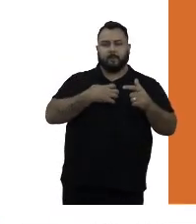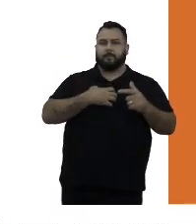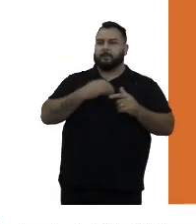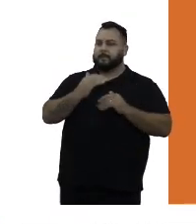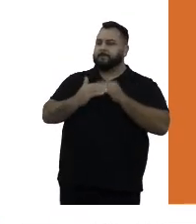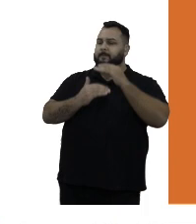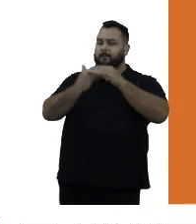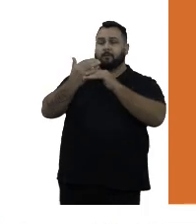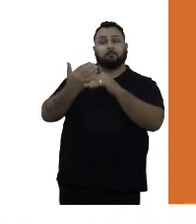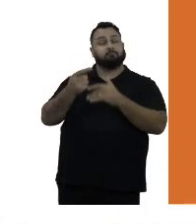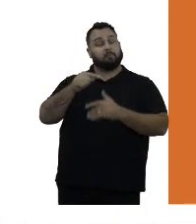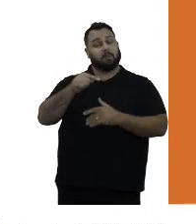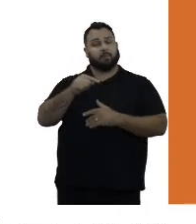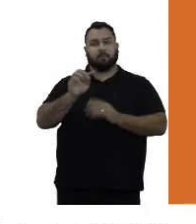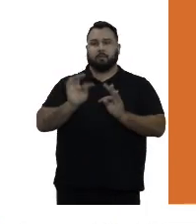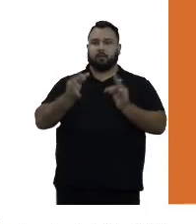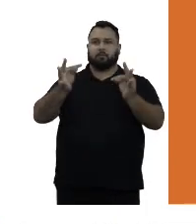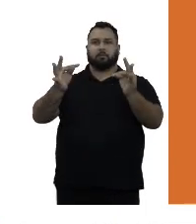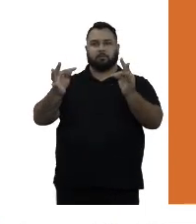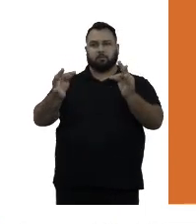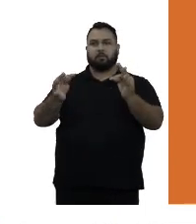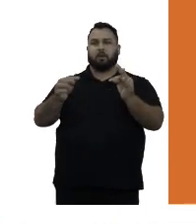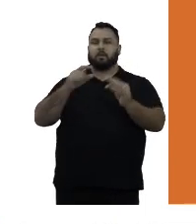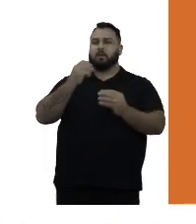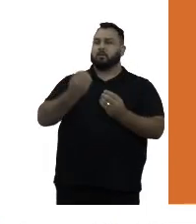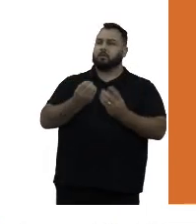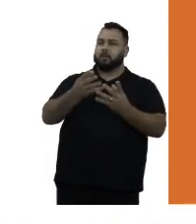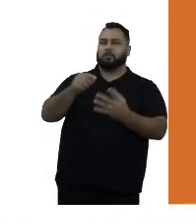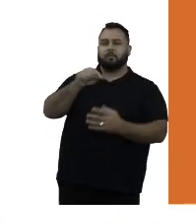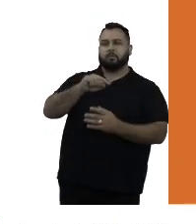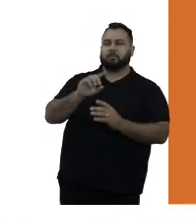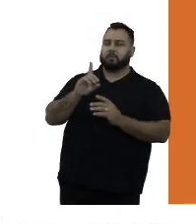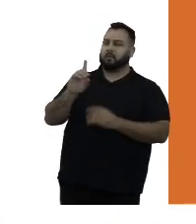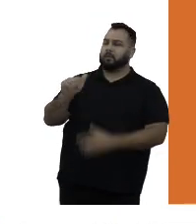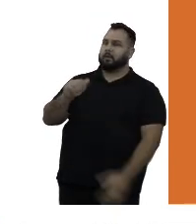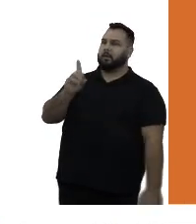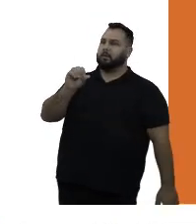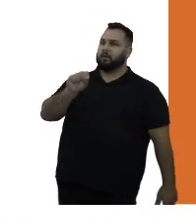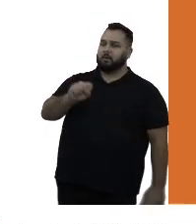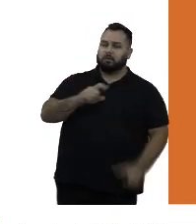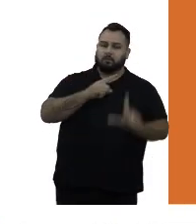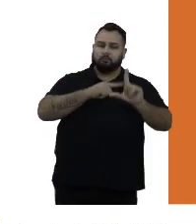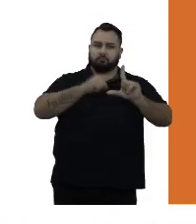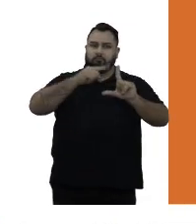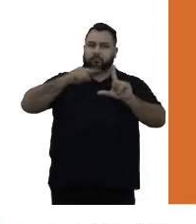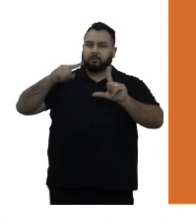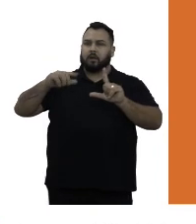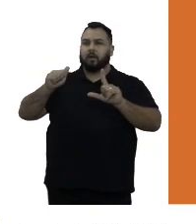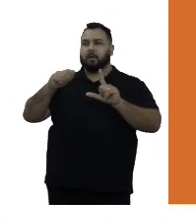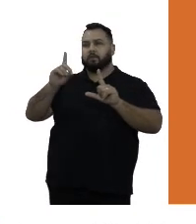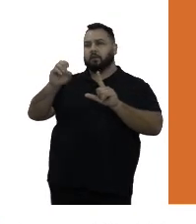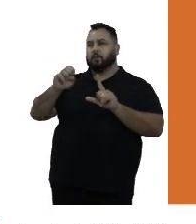evoluir essa tecnologia. Aqui eu trouxe alguns dados, né? A Deloitte, 70% das empresas